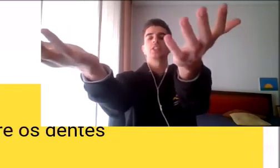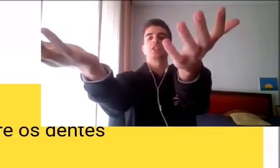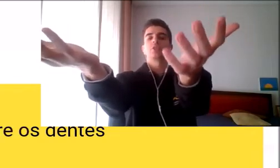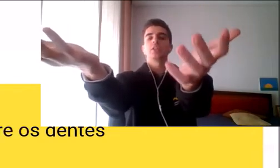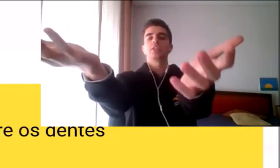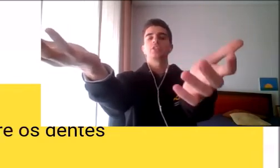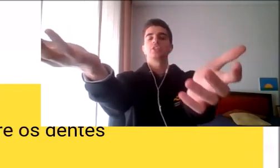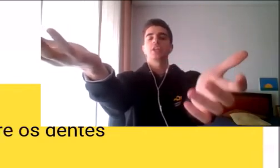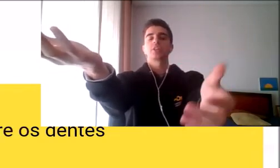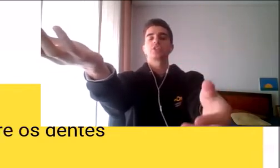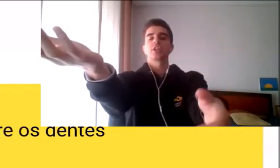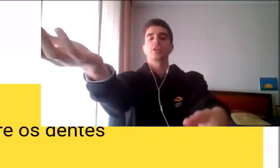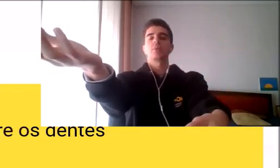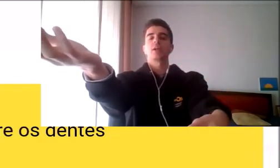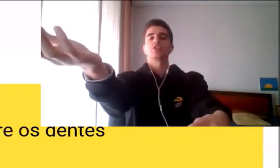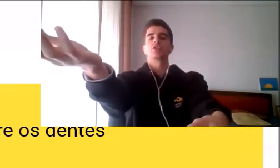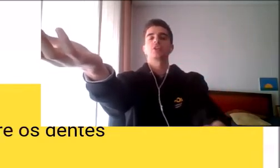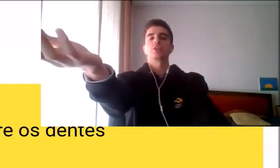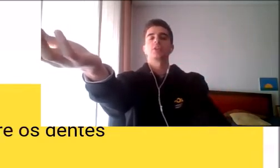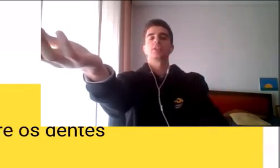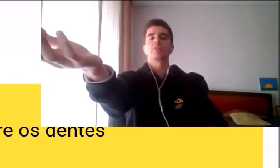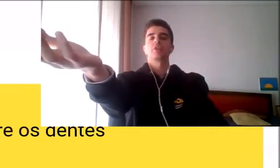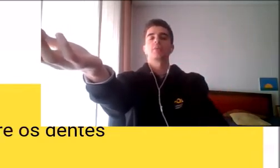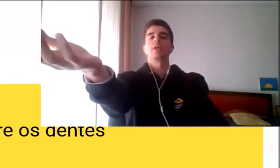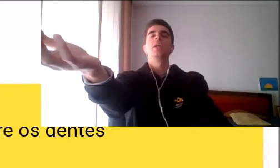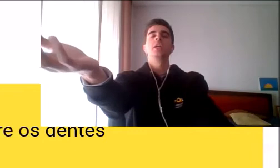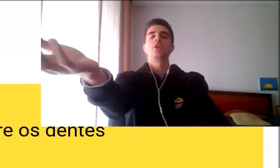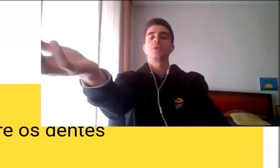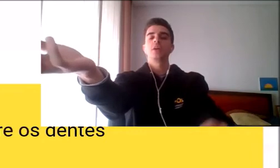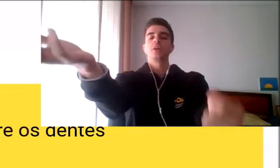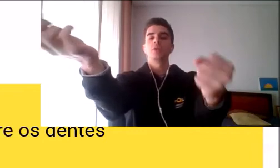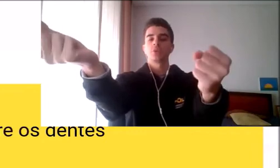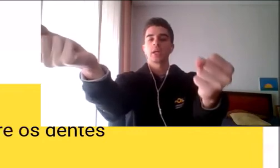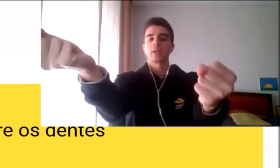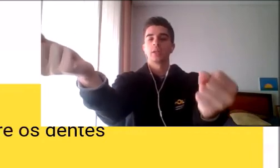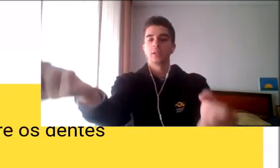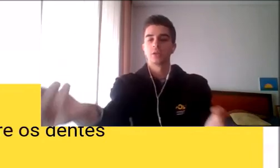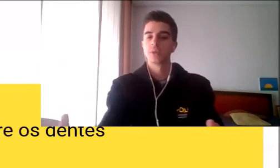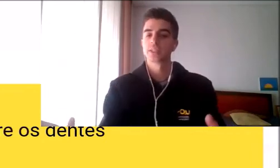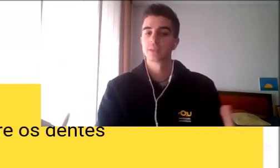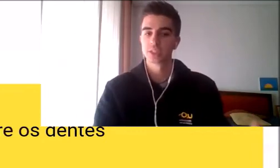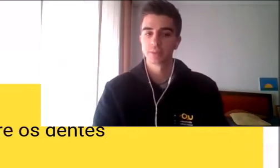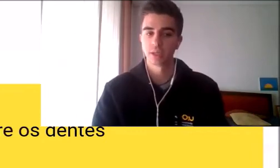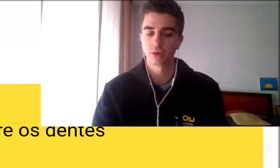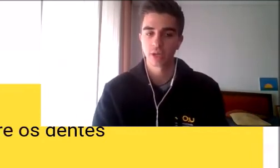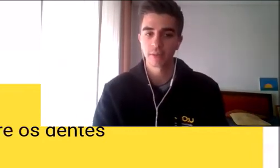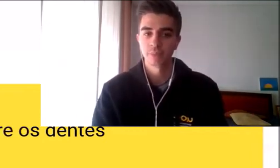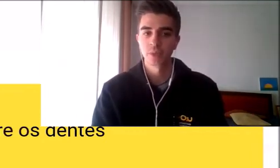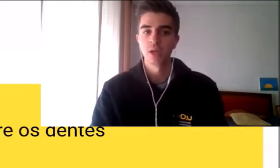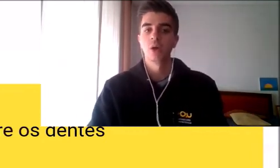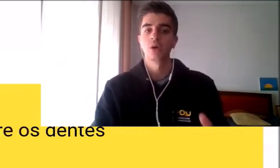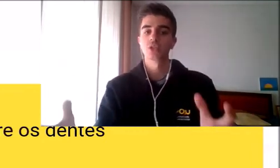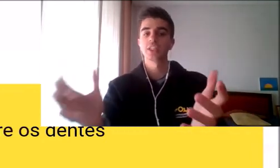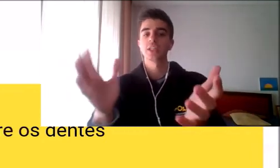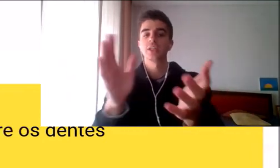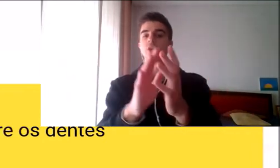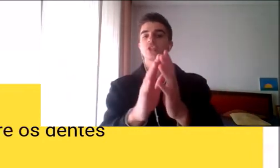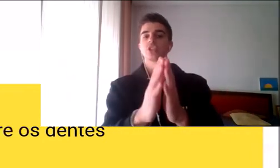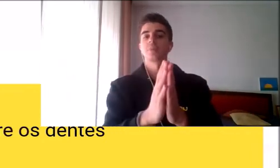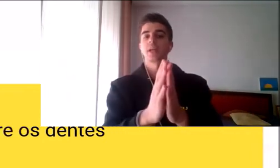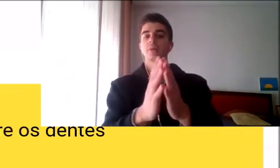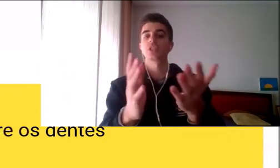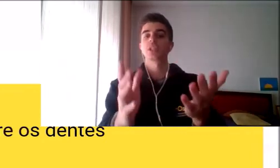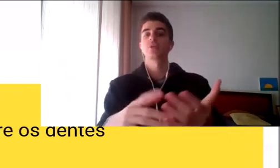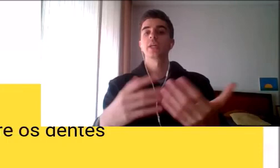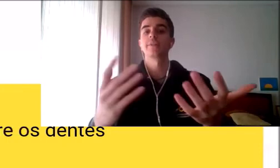AVC, este senhor ia deixar descair o braço esquerdo desta forma e não ia notar, não ia se aperceber, ok? Ou seja,